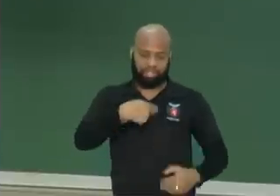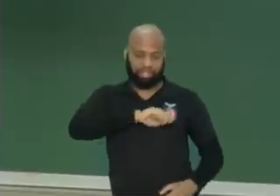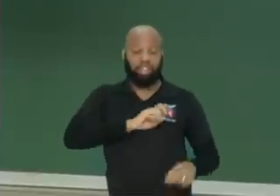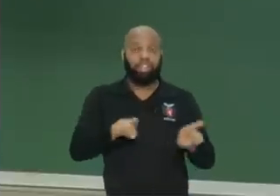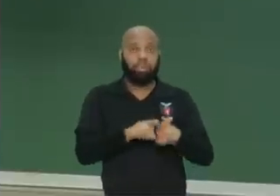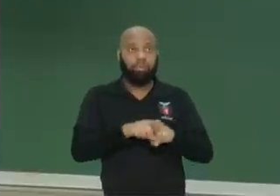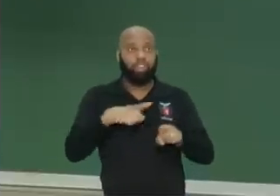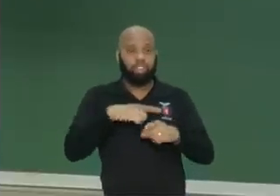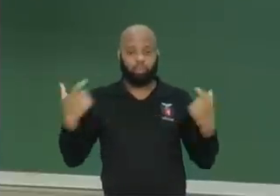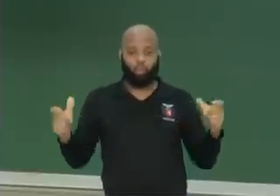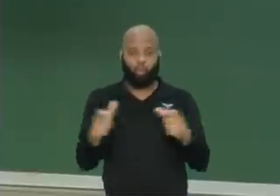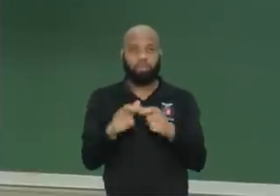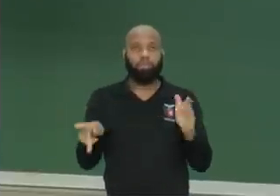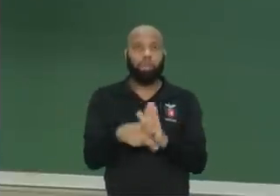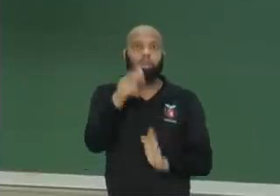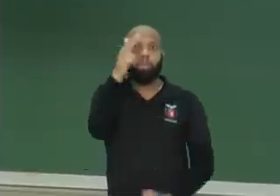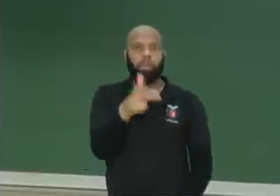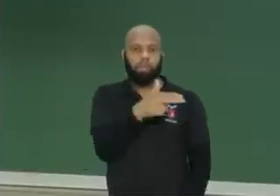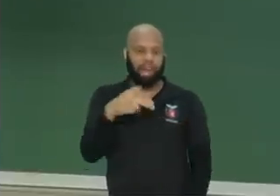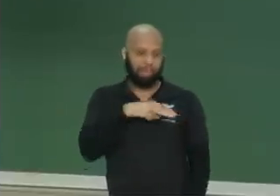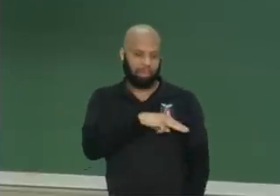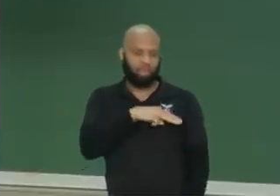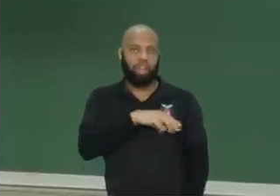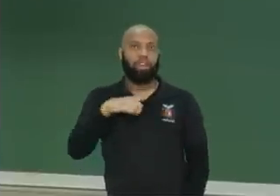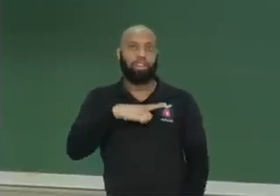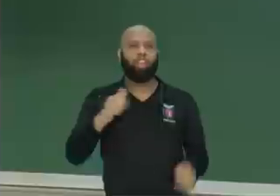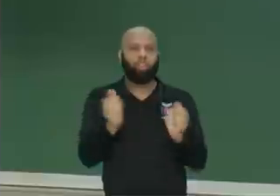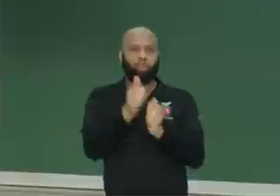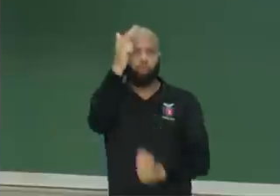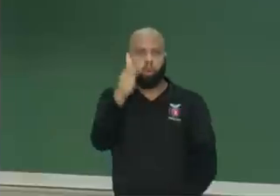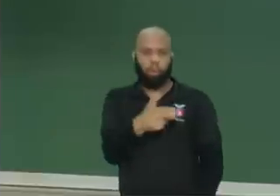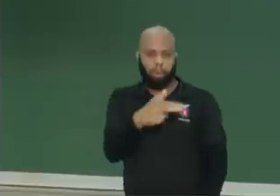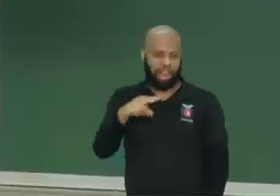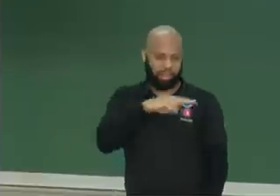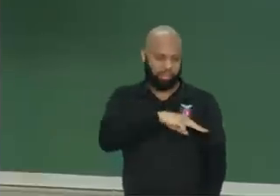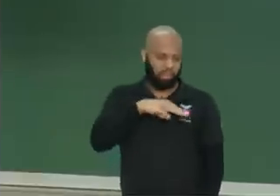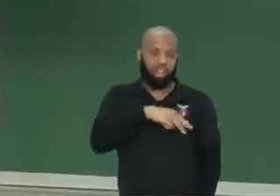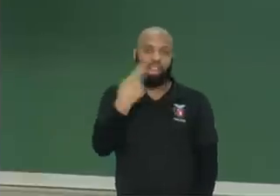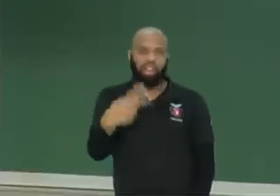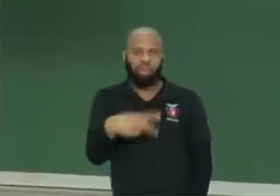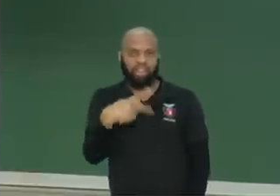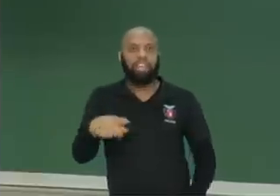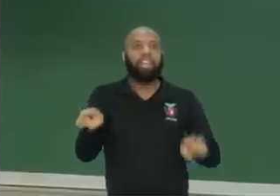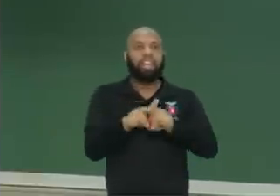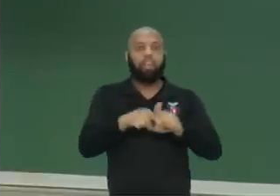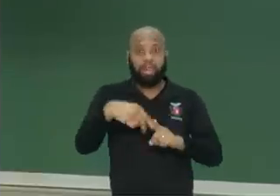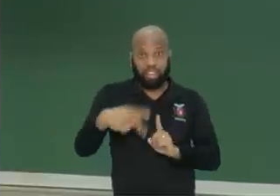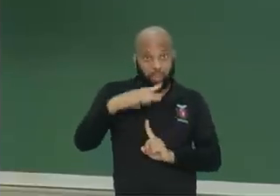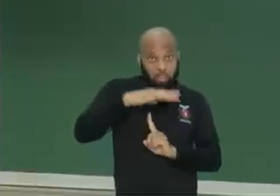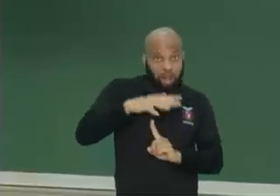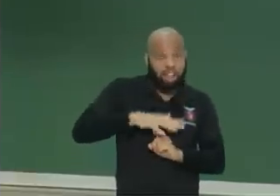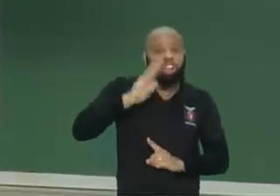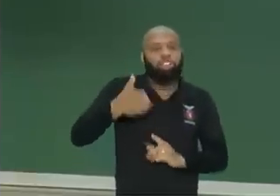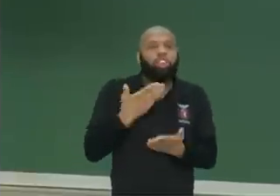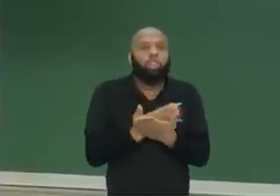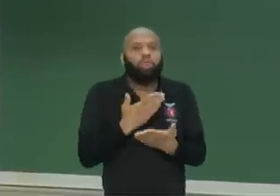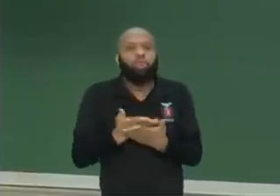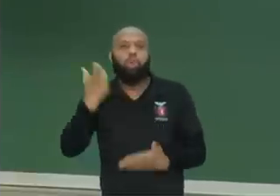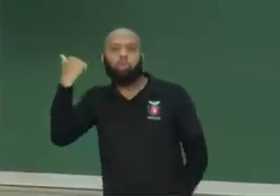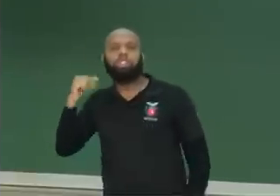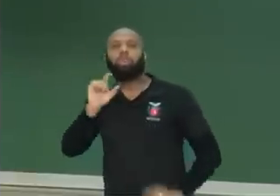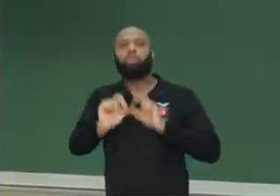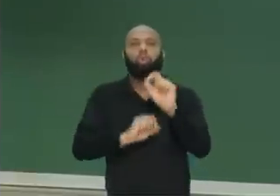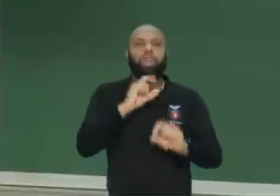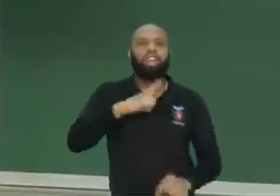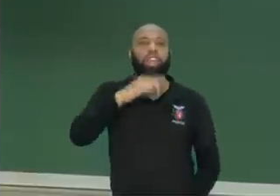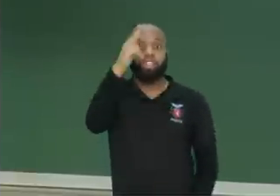15 reduções jesuíticas. Sobre a presença dos jesuítas aqui no Brasil e aqui no Paraná, nós já estudamos em aulas